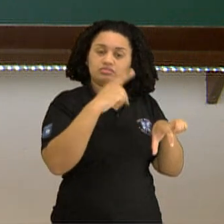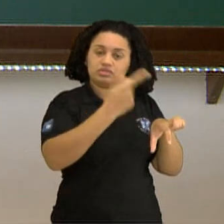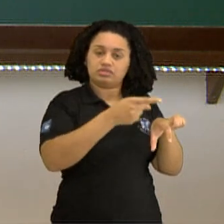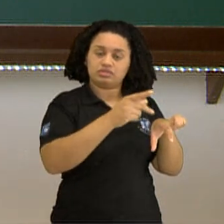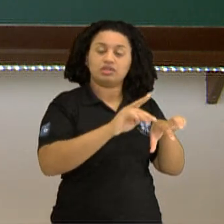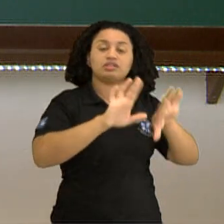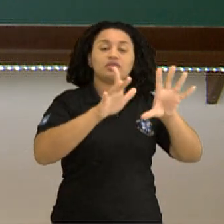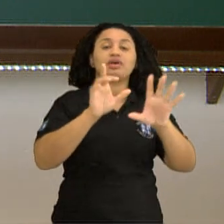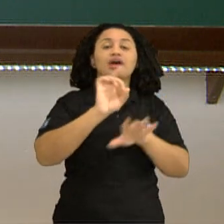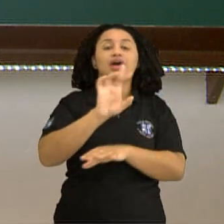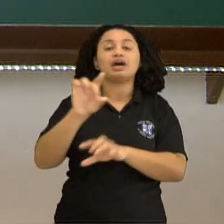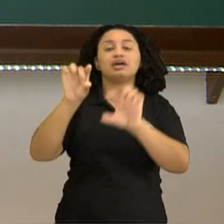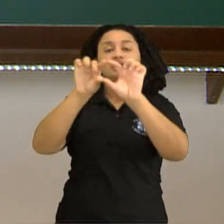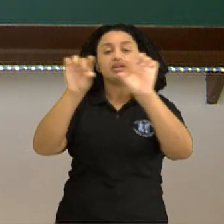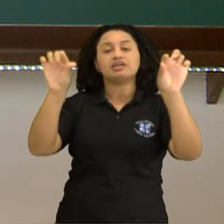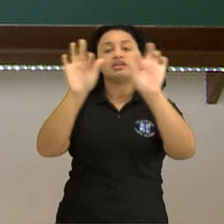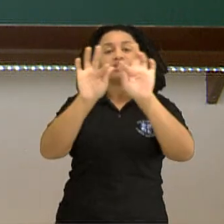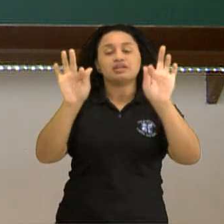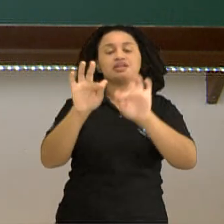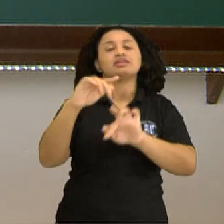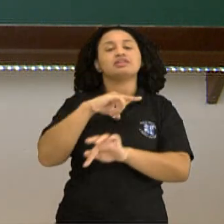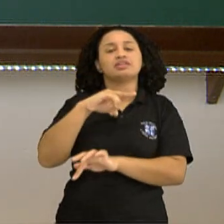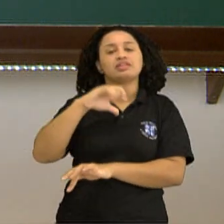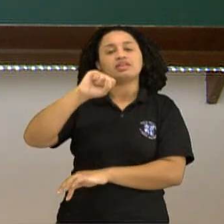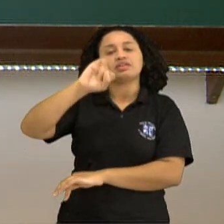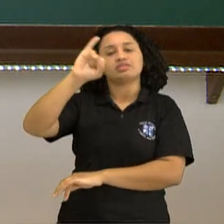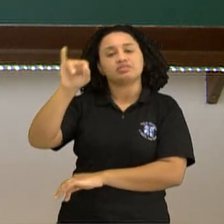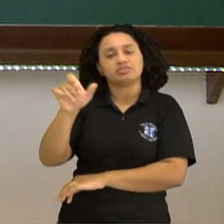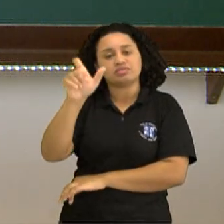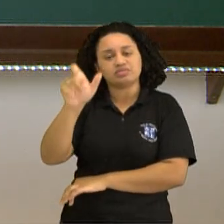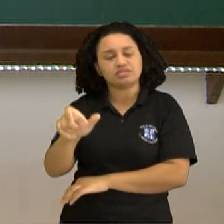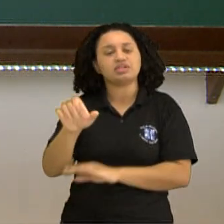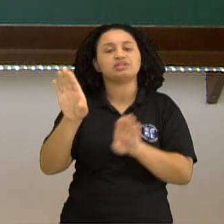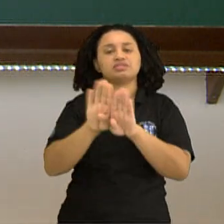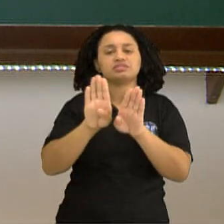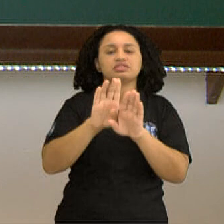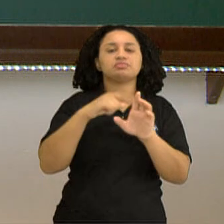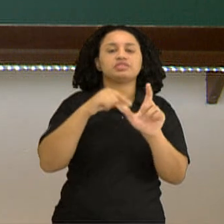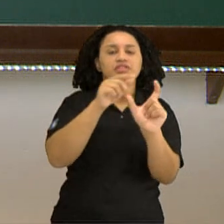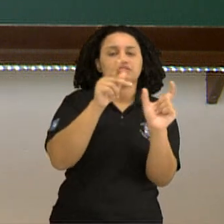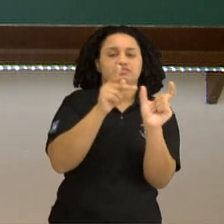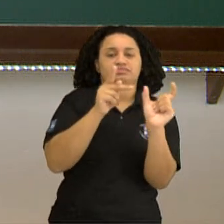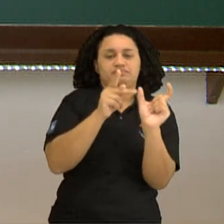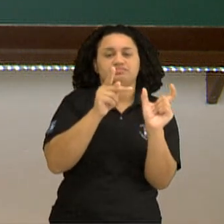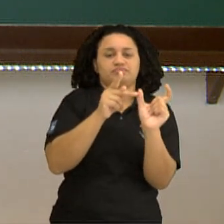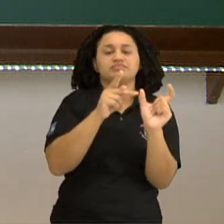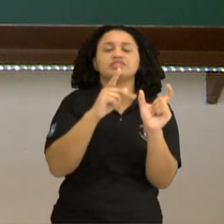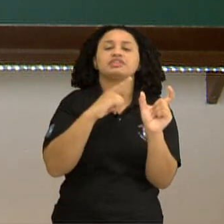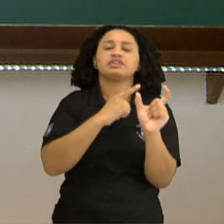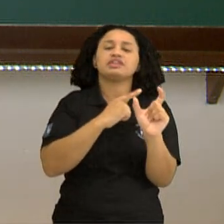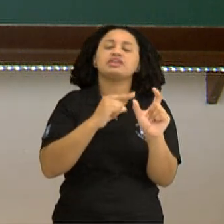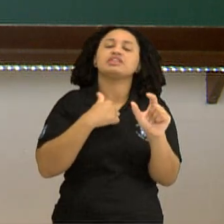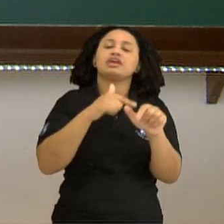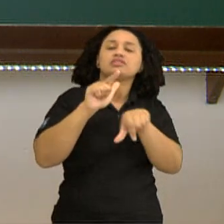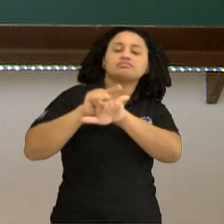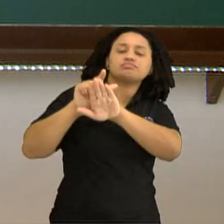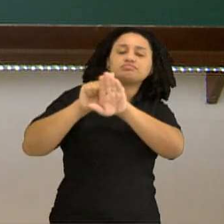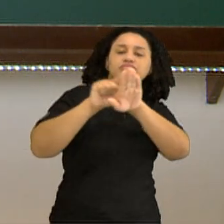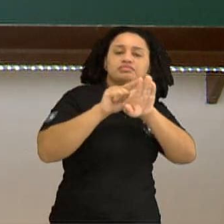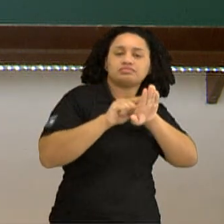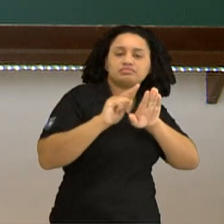cada oração tem ali o seu sujeito e o seu predicado que está ali tendo uma função